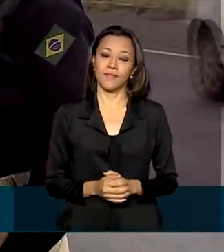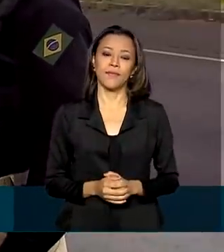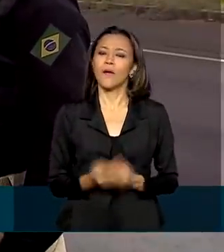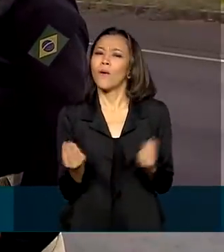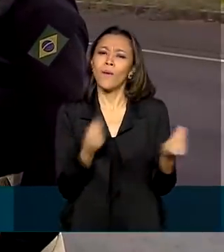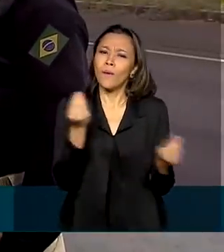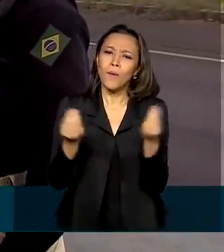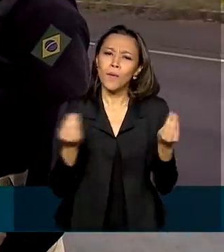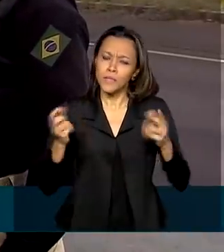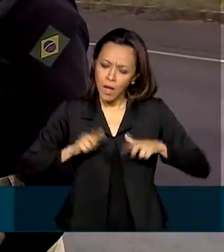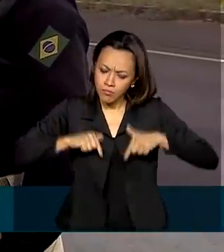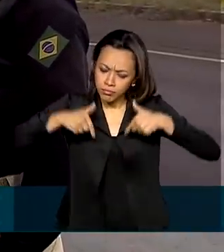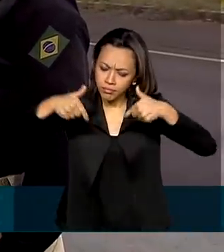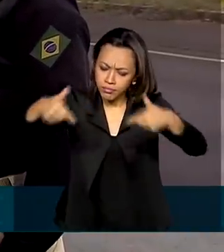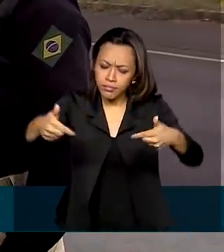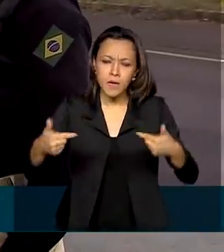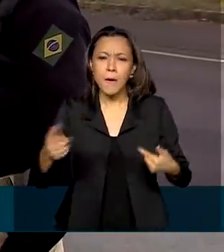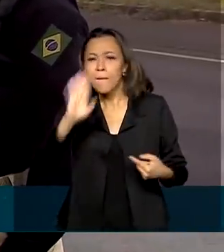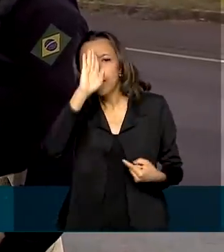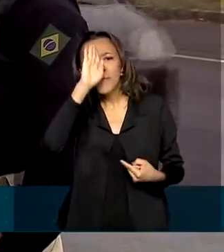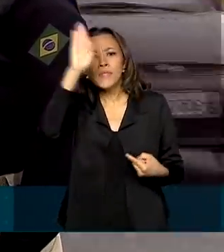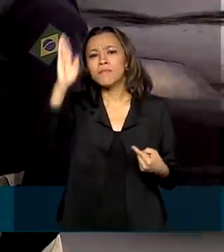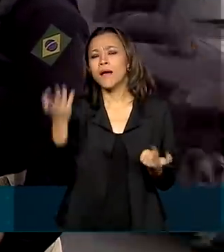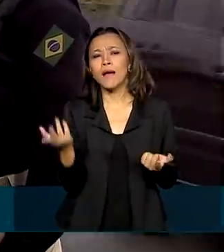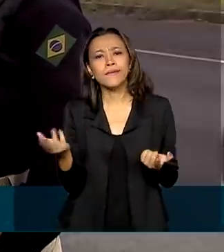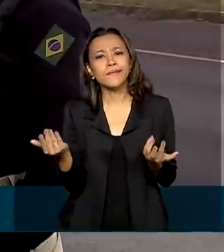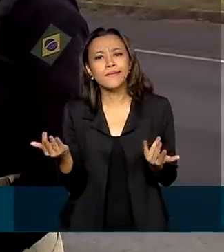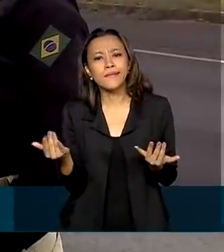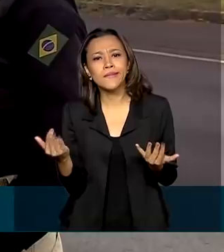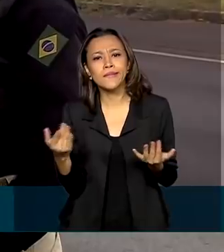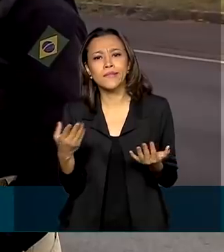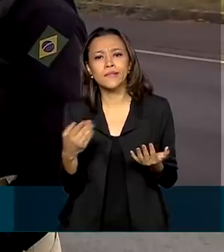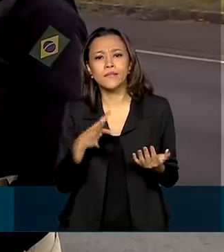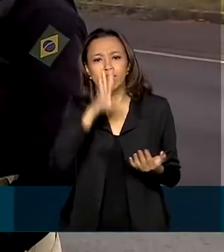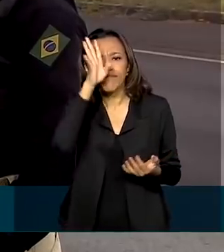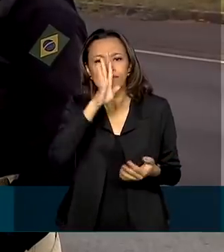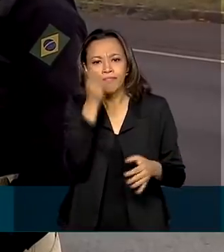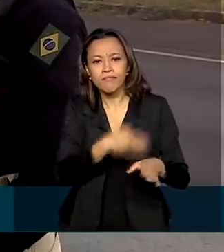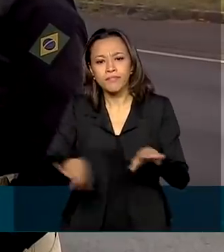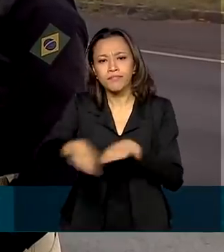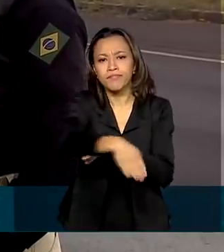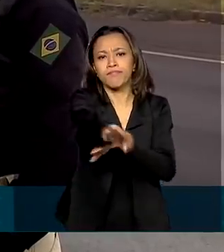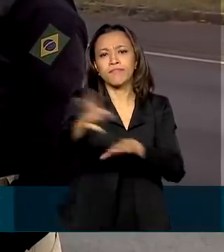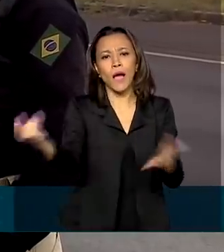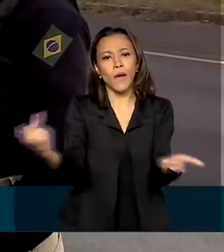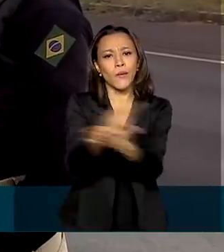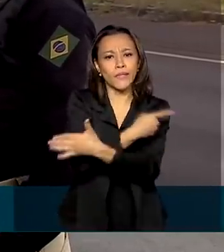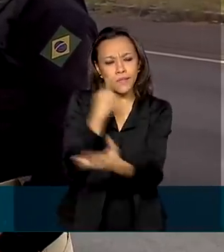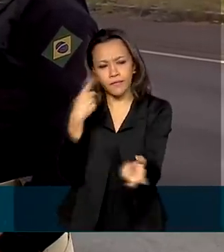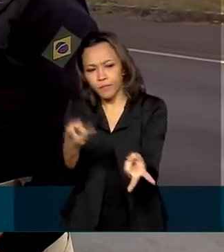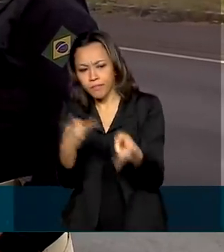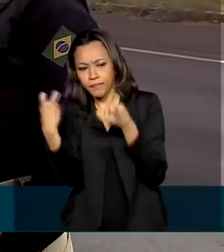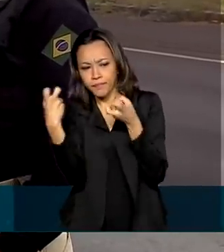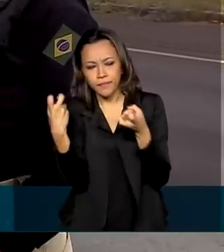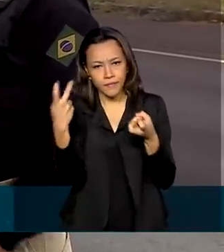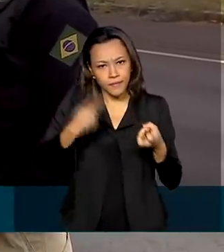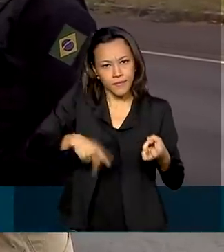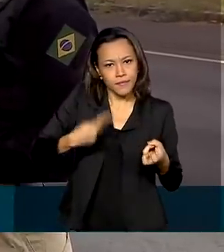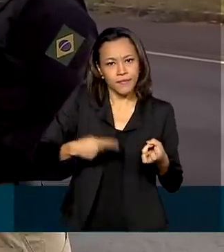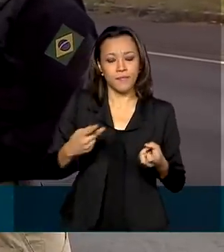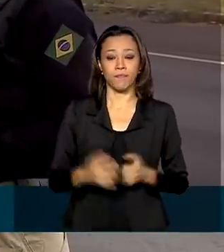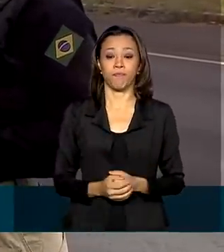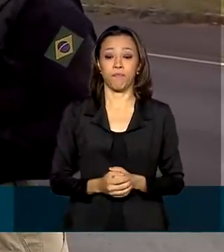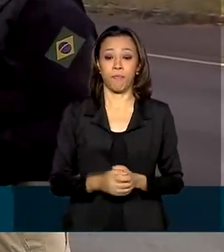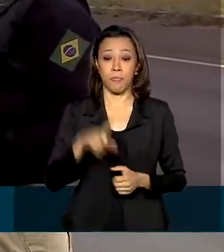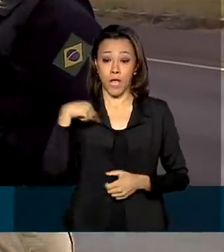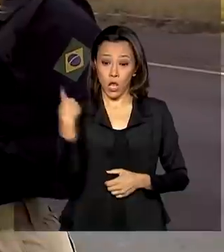que está a operação até agora? Quais são as principais infrações, né, que foram verificadas pela PRF aí com os motoristas? Nós